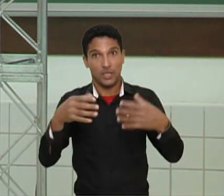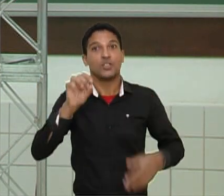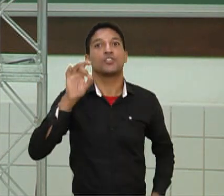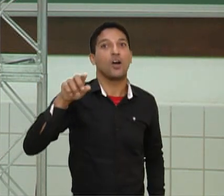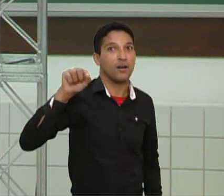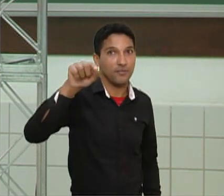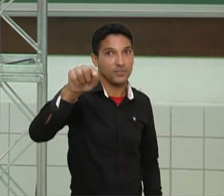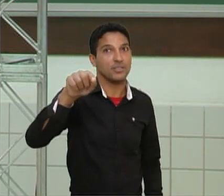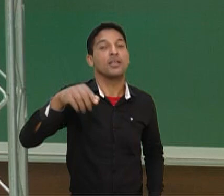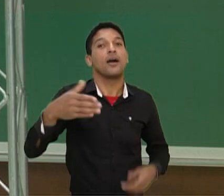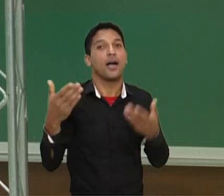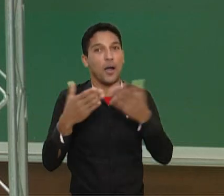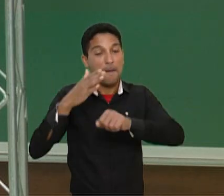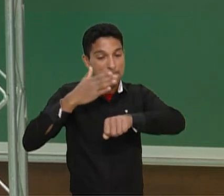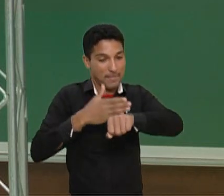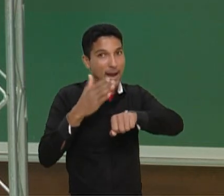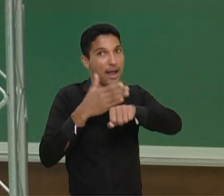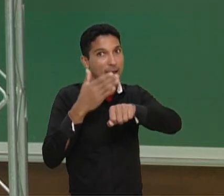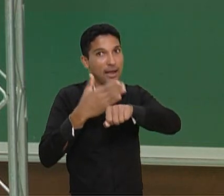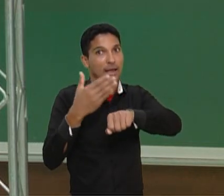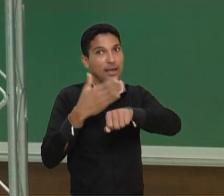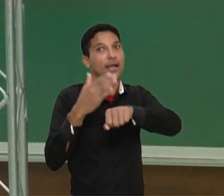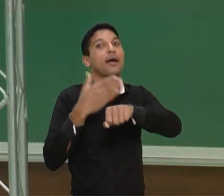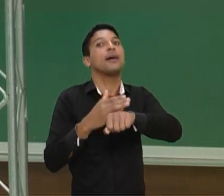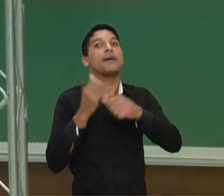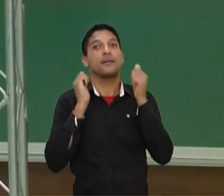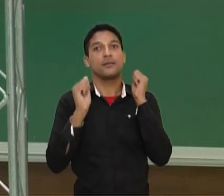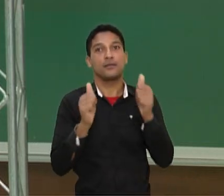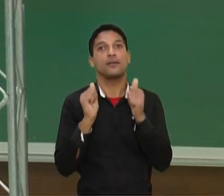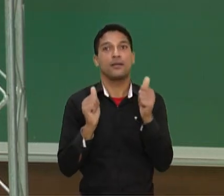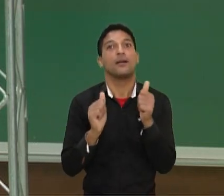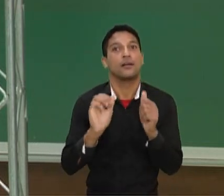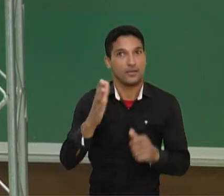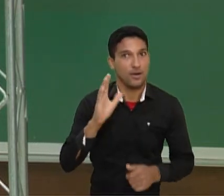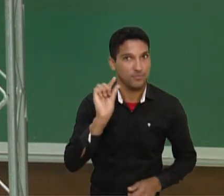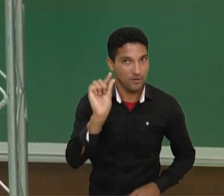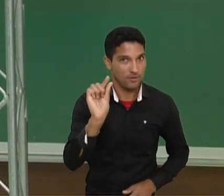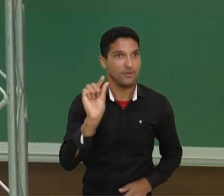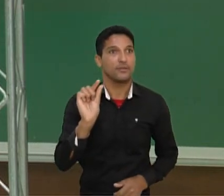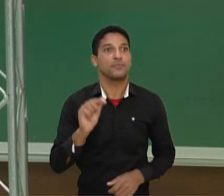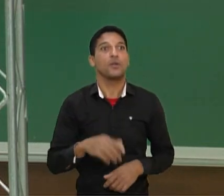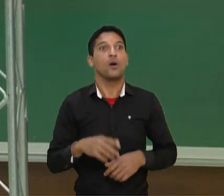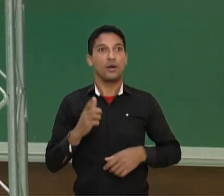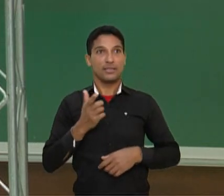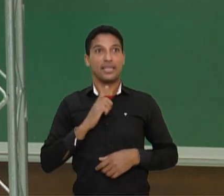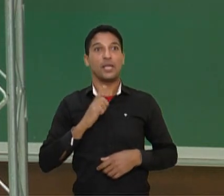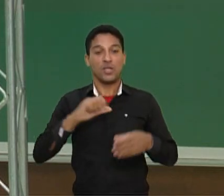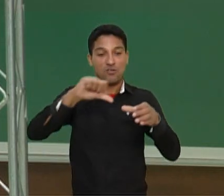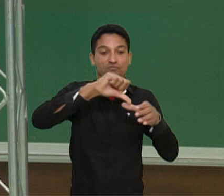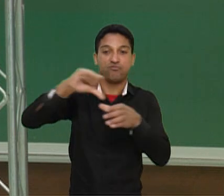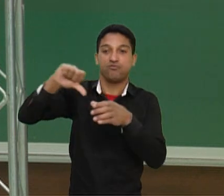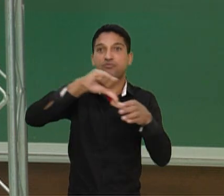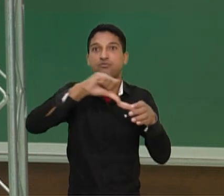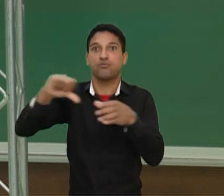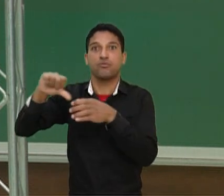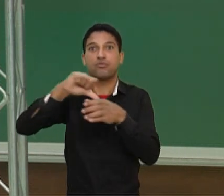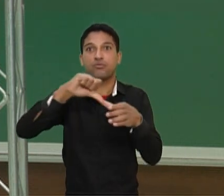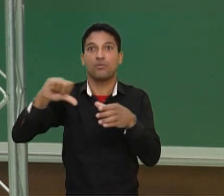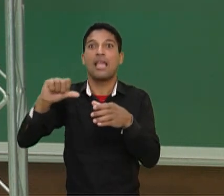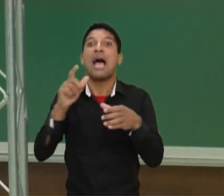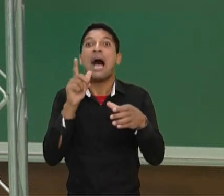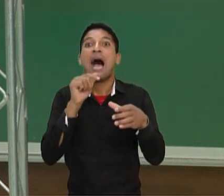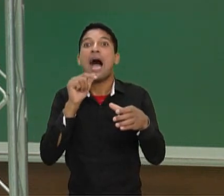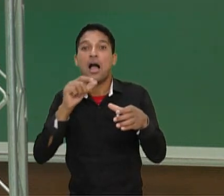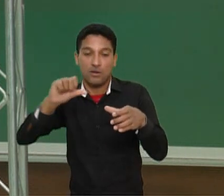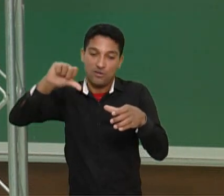exercício, eu tenho aqui alguns compostos que, quando solubilizados em água, geram corrente elétrica, tá? Dos compostos